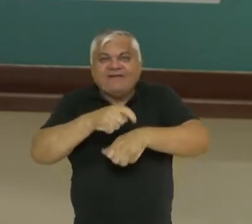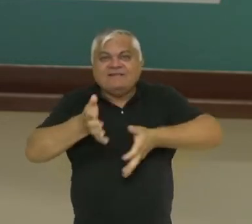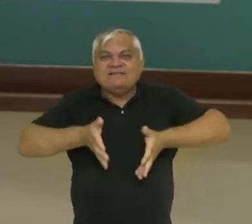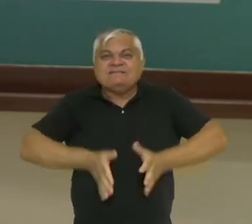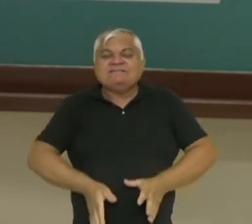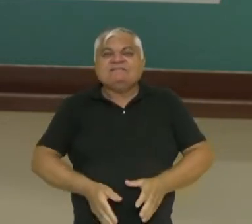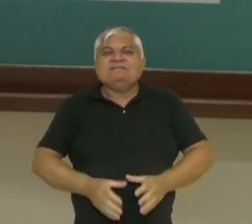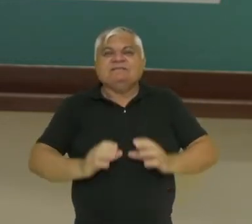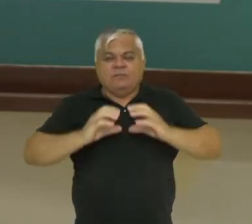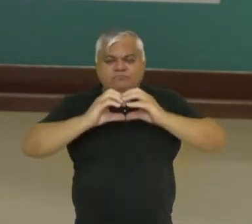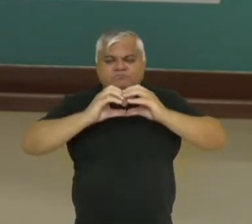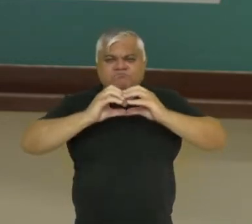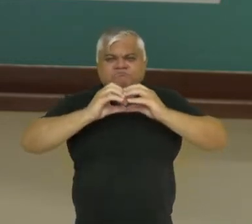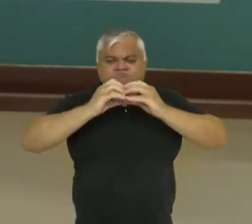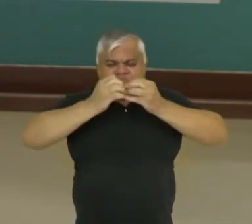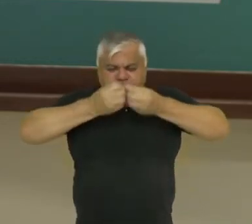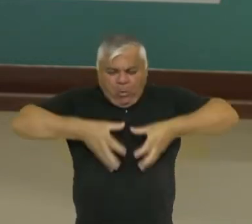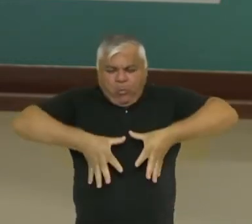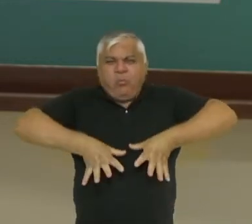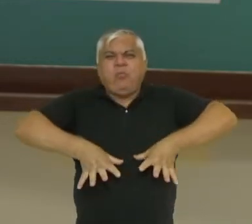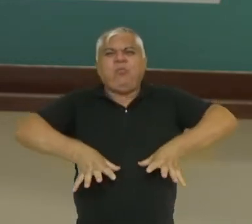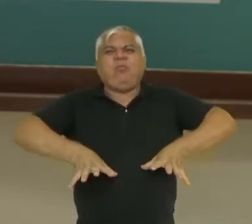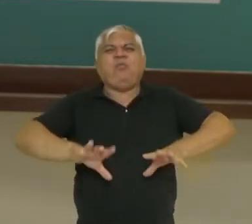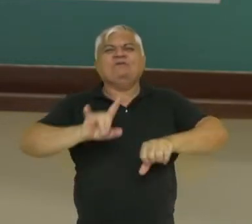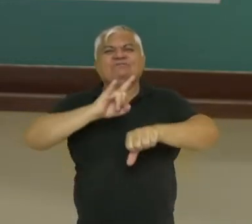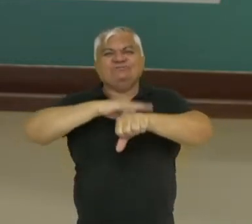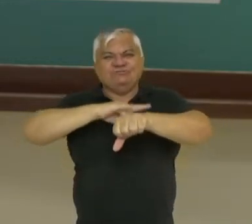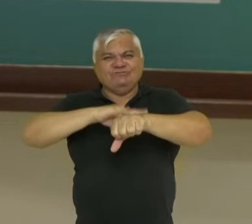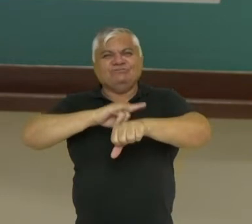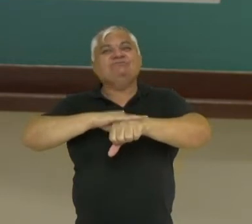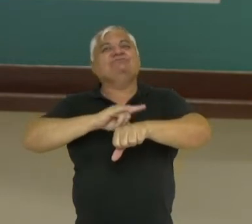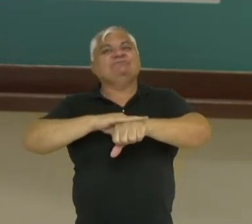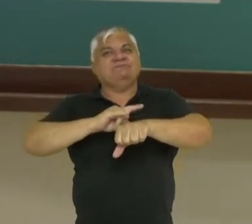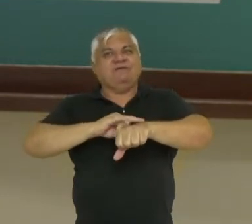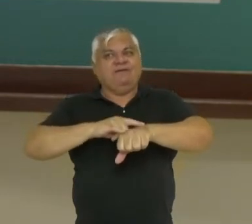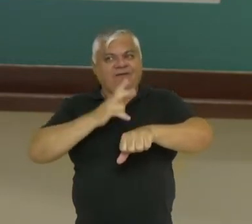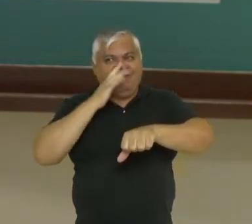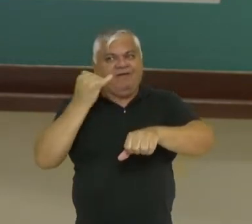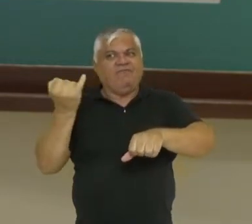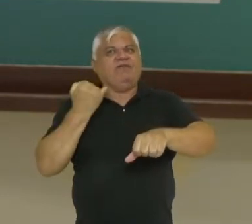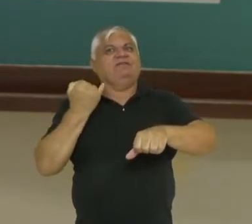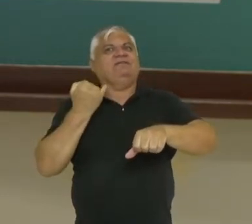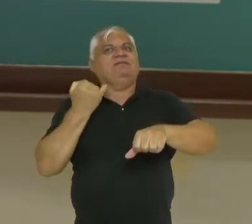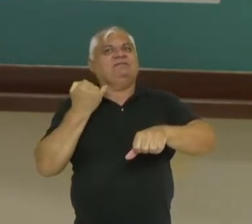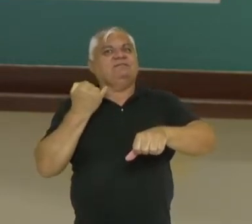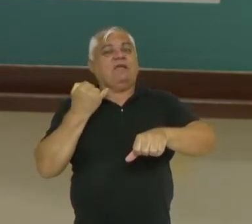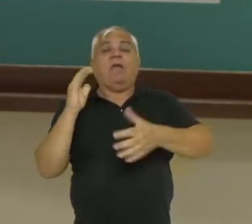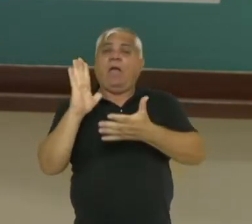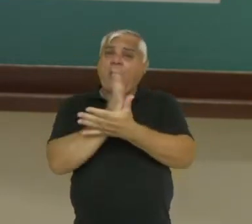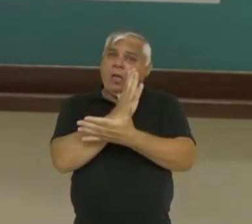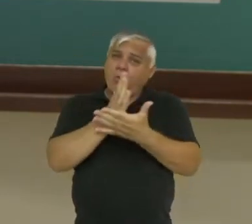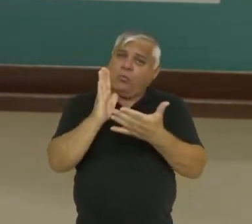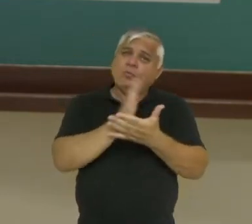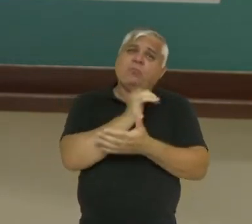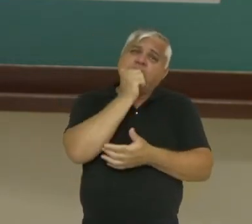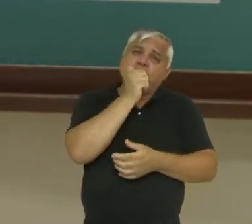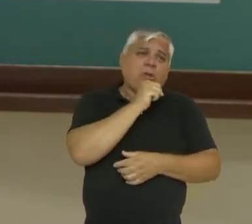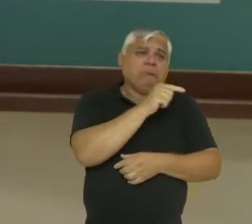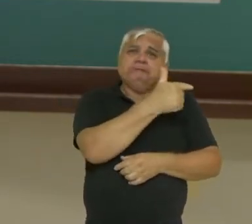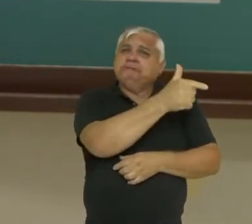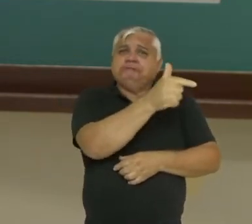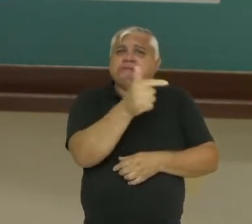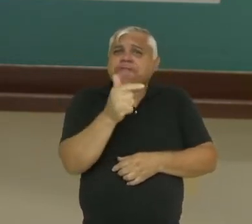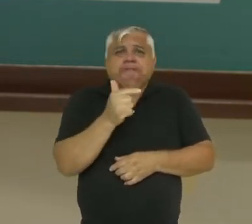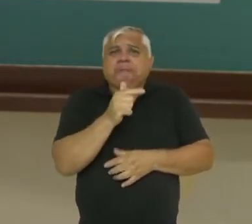acontece? Tem esse rompimento dessa bolsa. É um dos primeiros anúncios. Tem mamães que não passam por isso. Tem mamães que às vezes